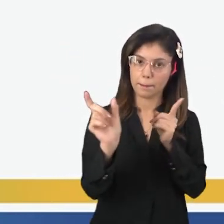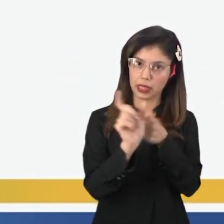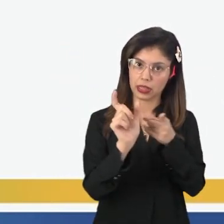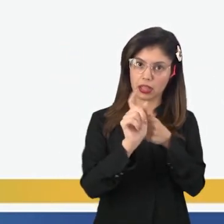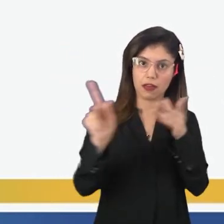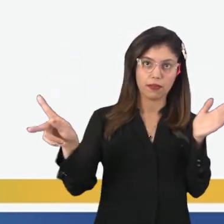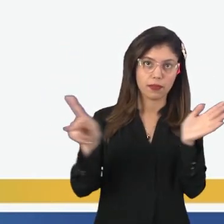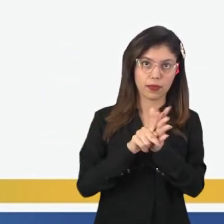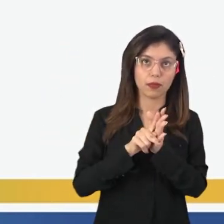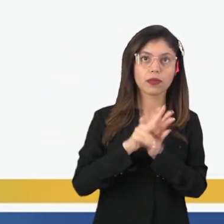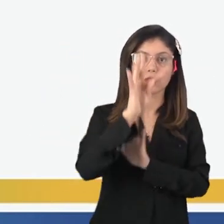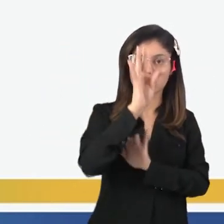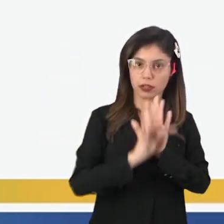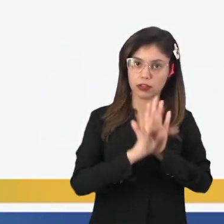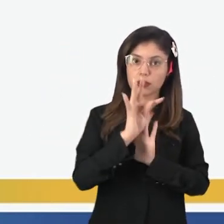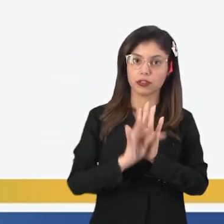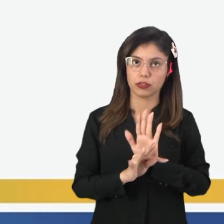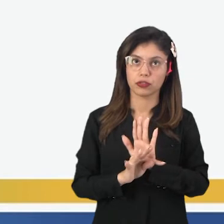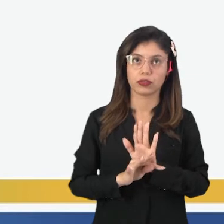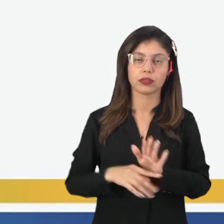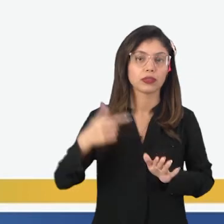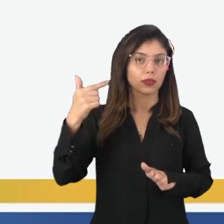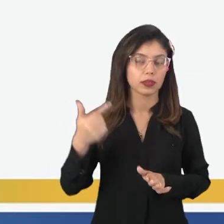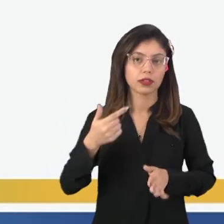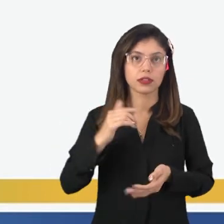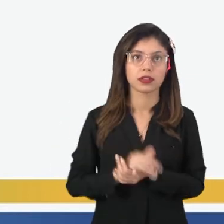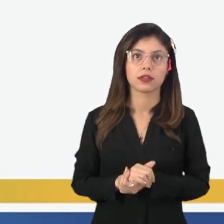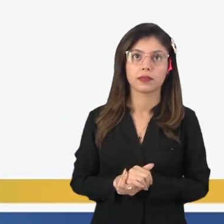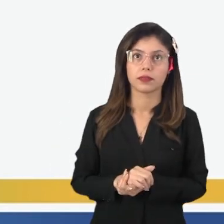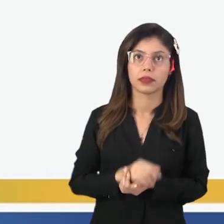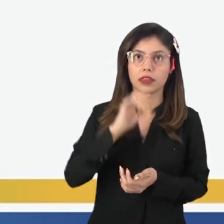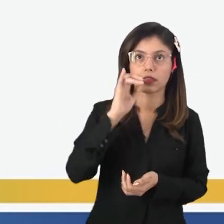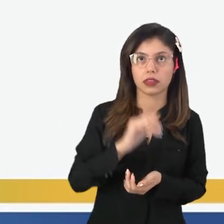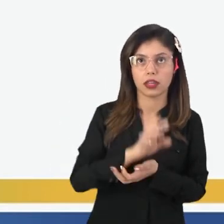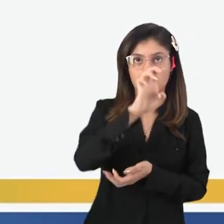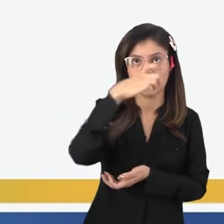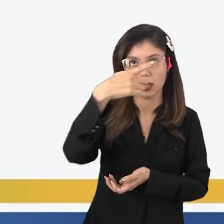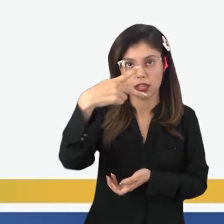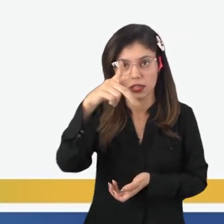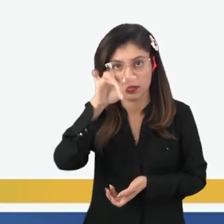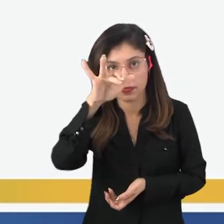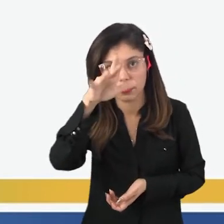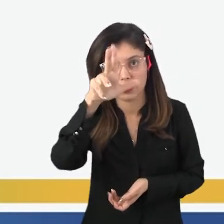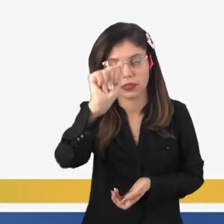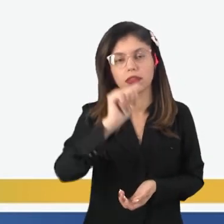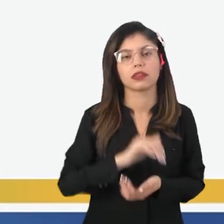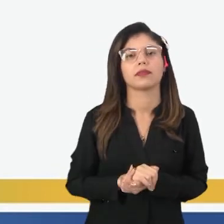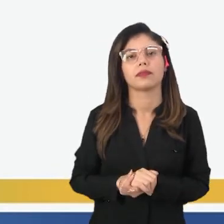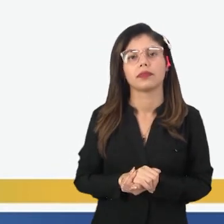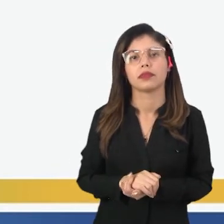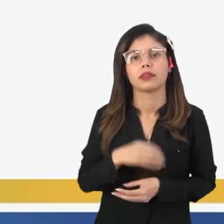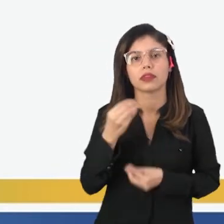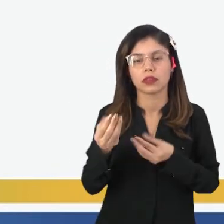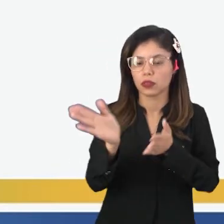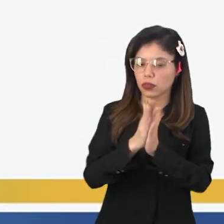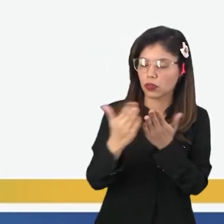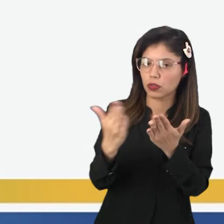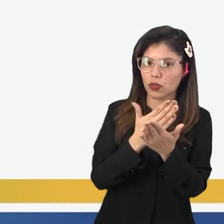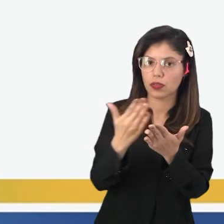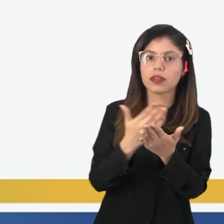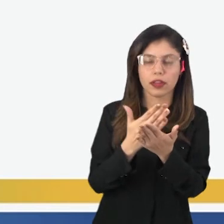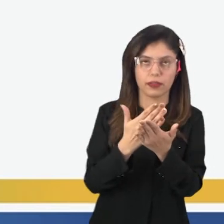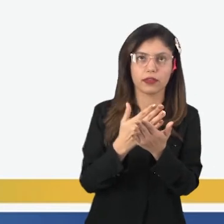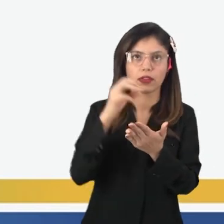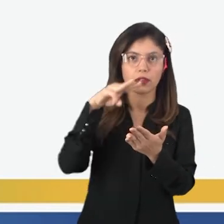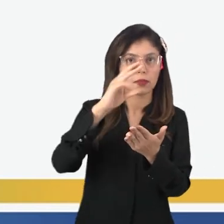do texto original. Então, o texto 1 houve uma intertextualidade explícita com o livro de